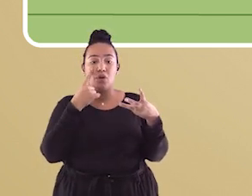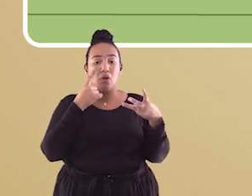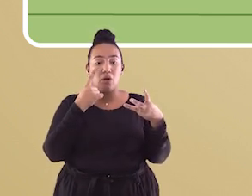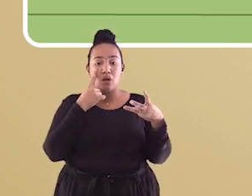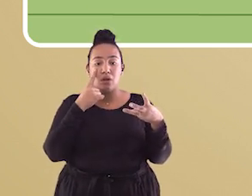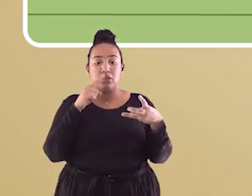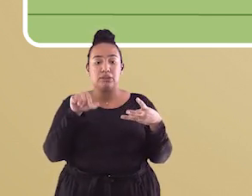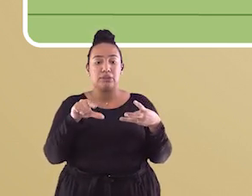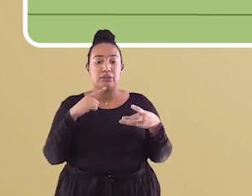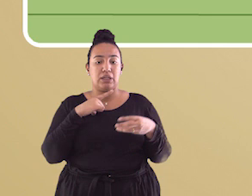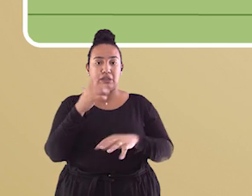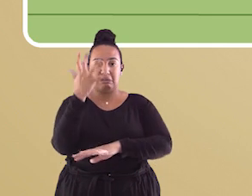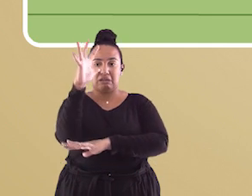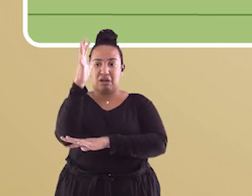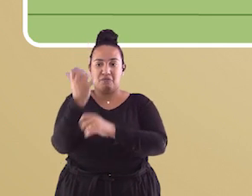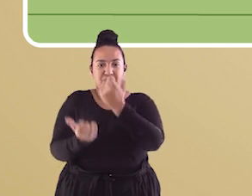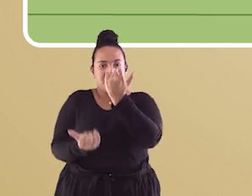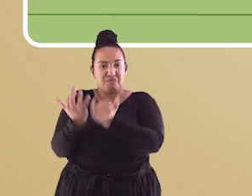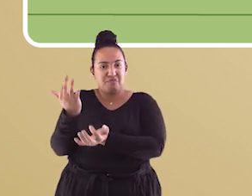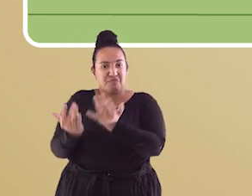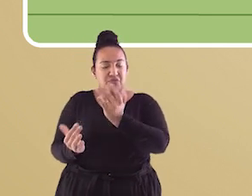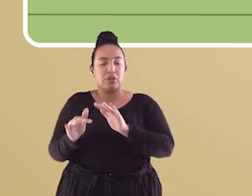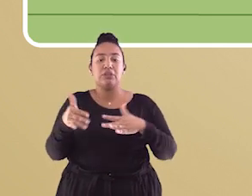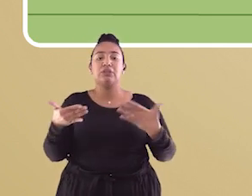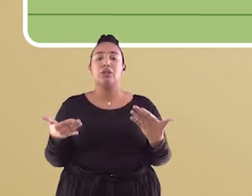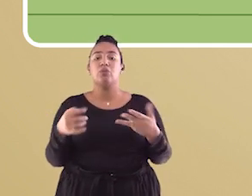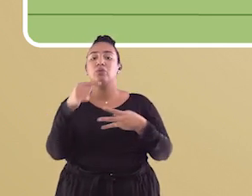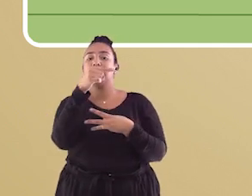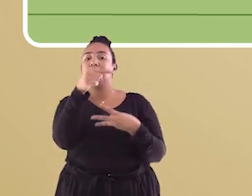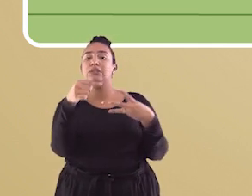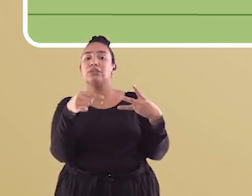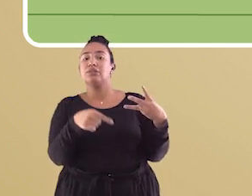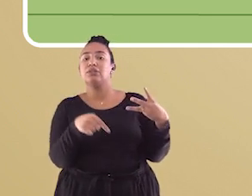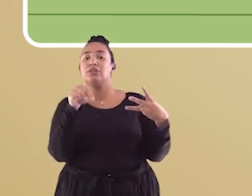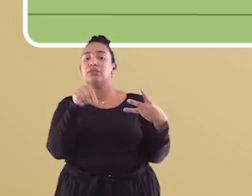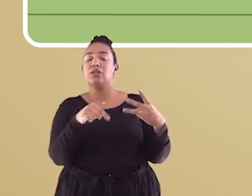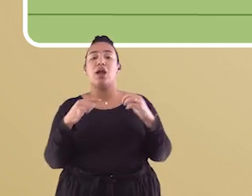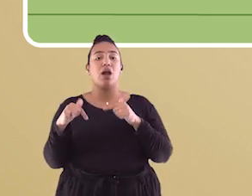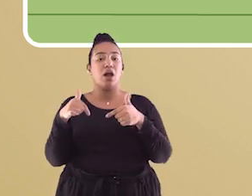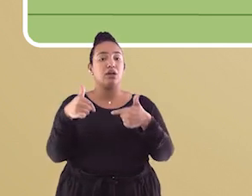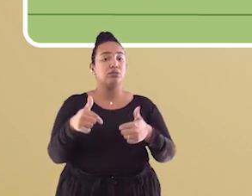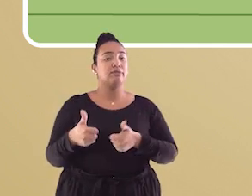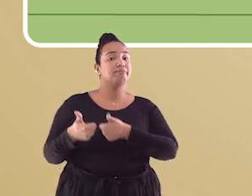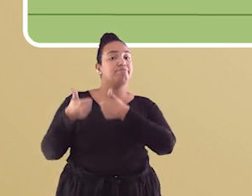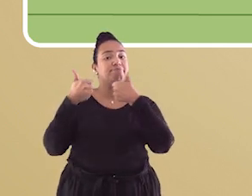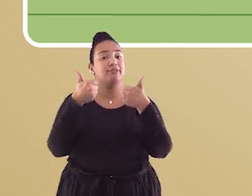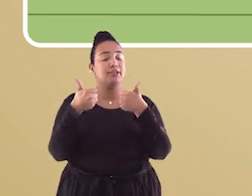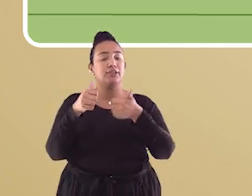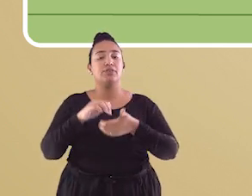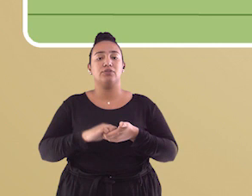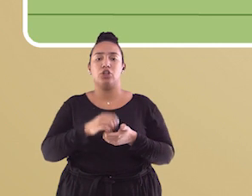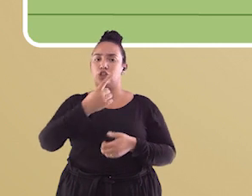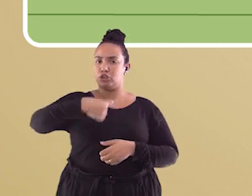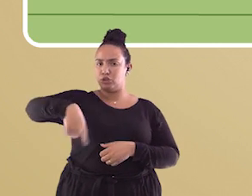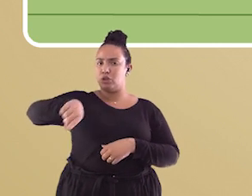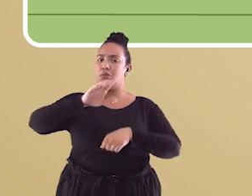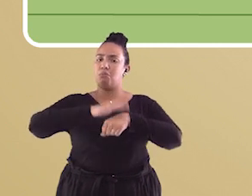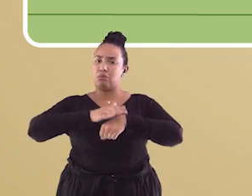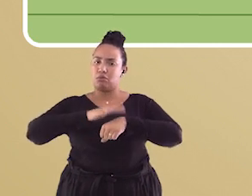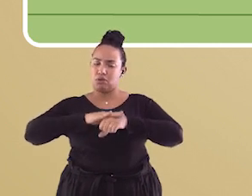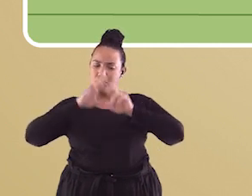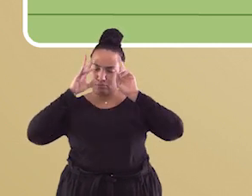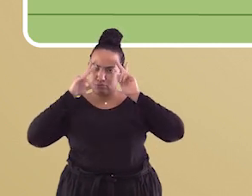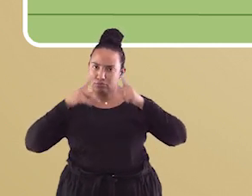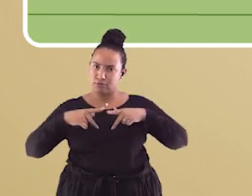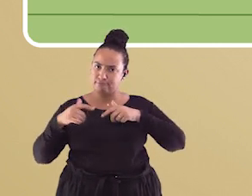nós temos uma queimada acontecendo. E aí, qual dessas é uma atitude positiva que nós mesmos